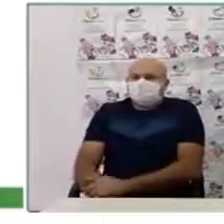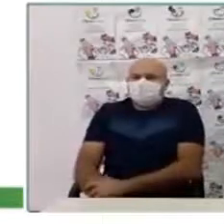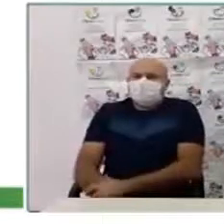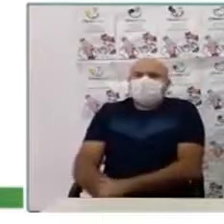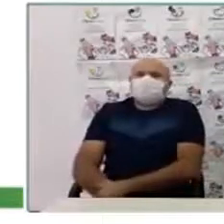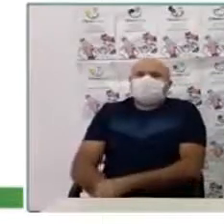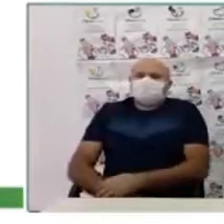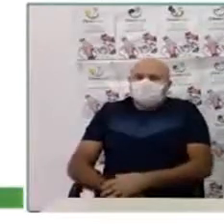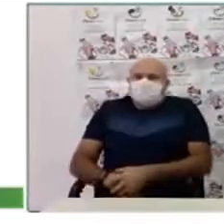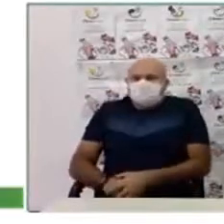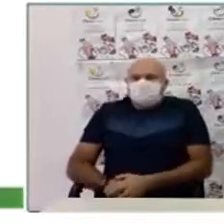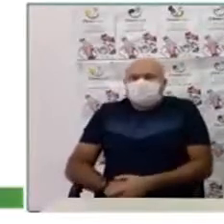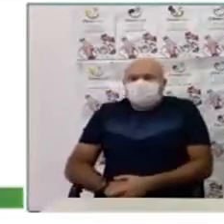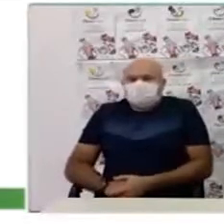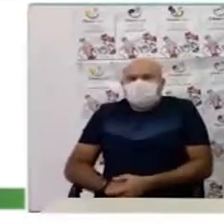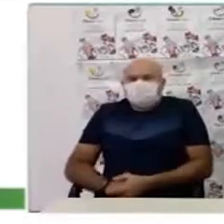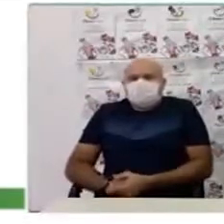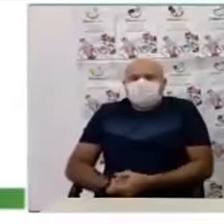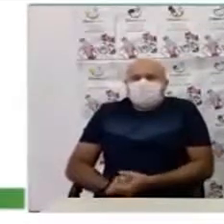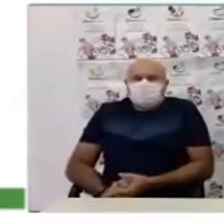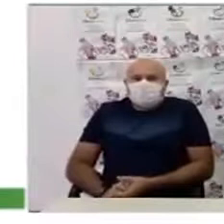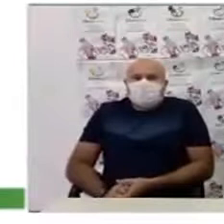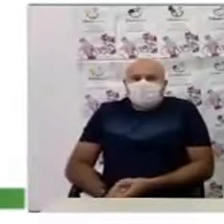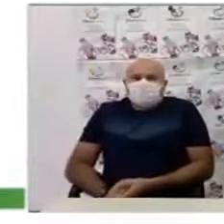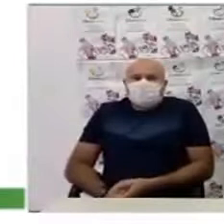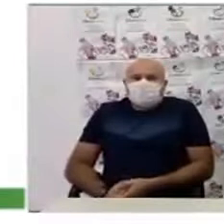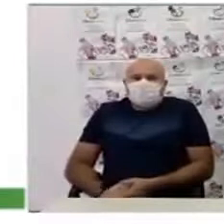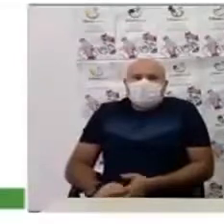quanta. O próximo slide, por favor.